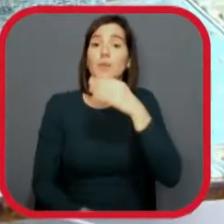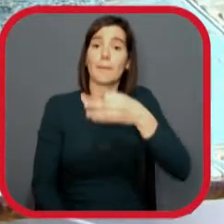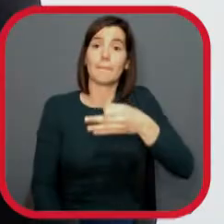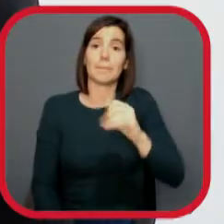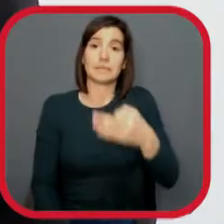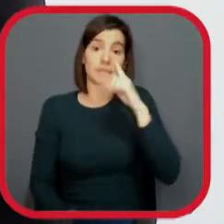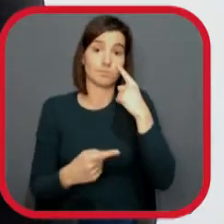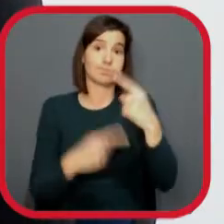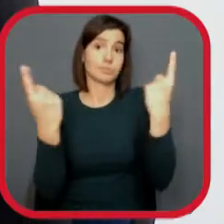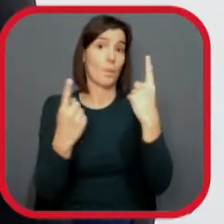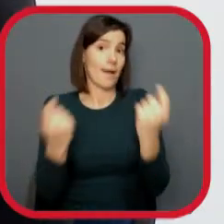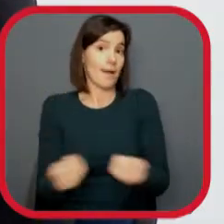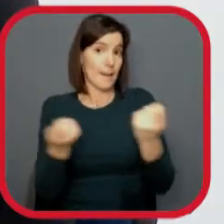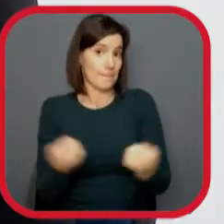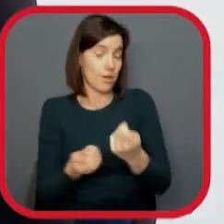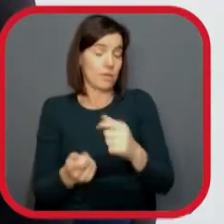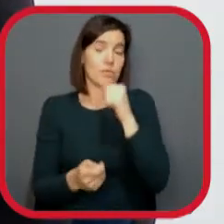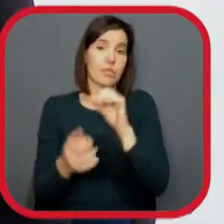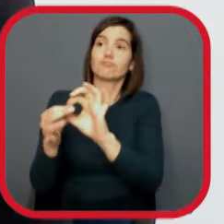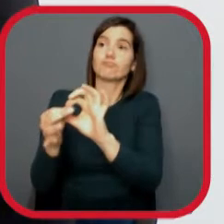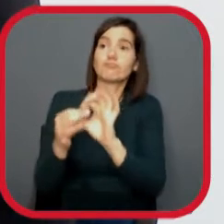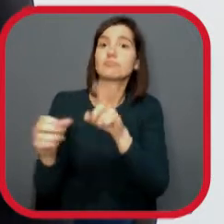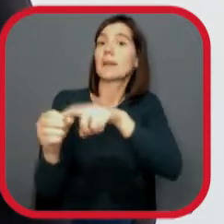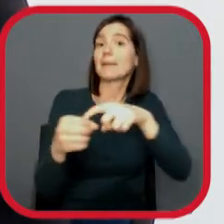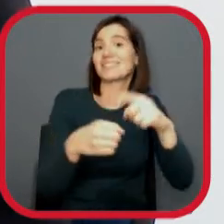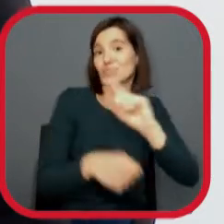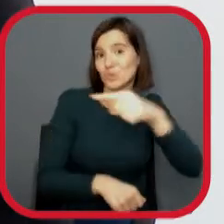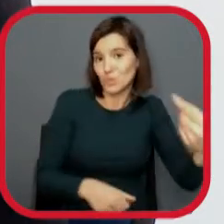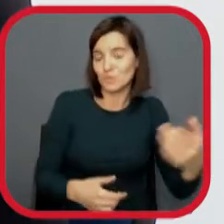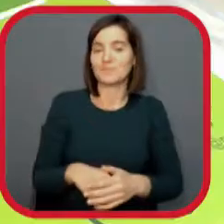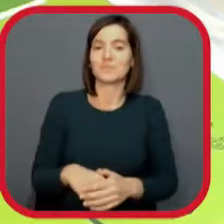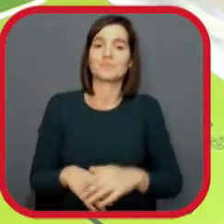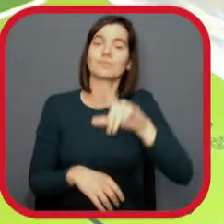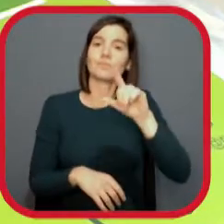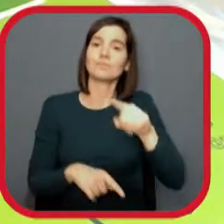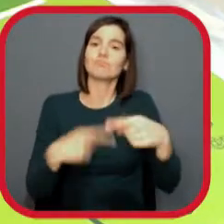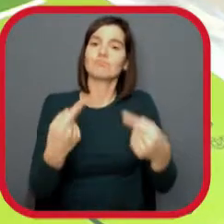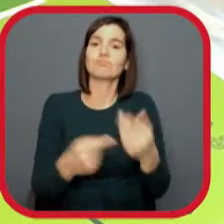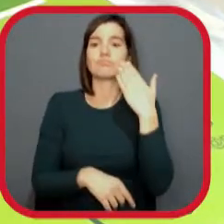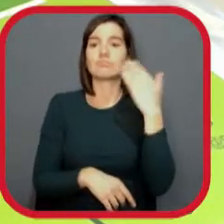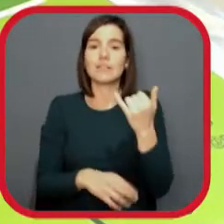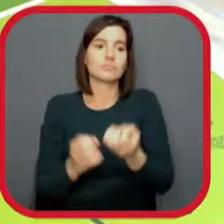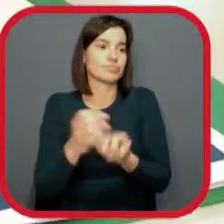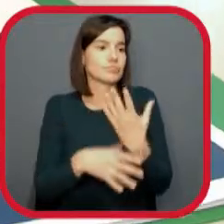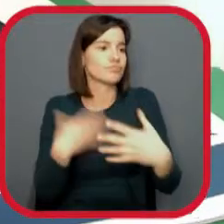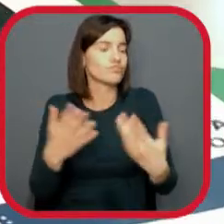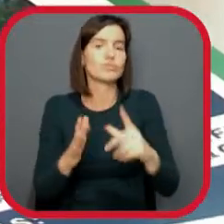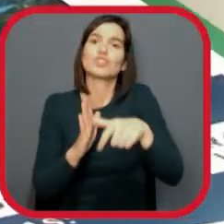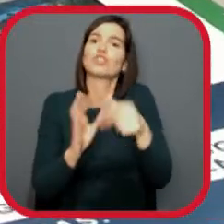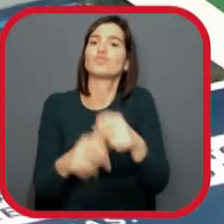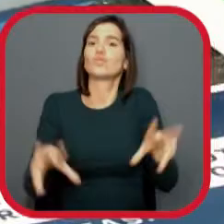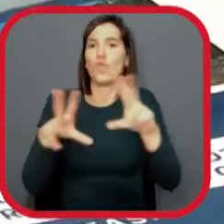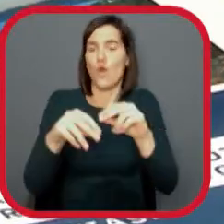Pública, quando lança uma campanha, lança sempre em conjunto com outras entidades e depois também tento desenvolver